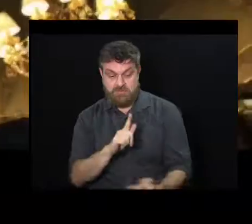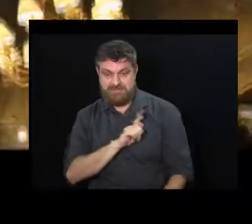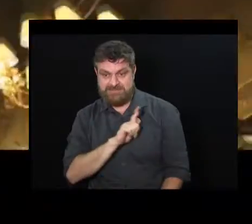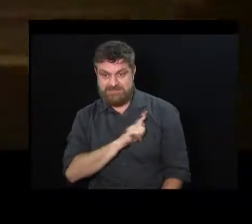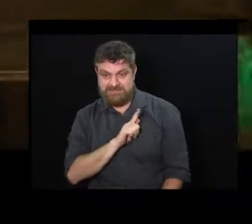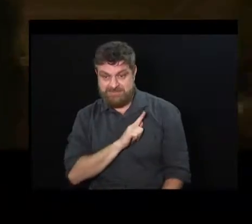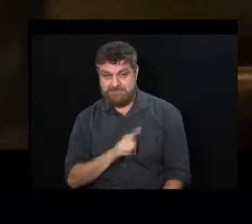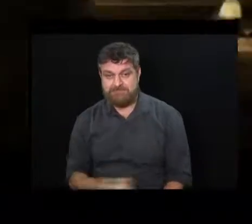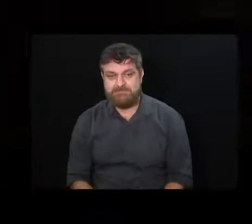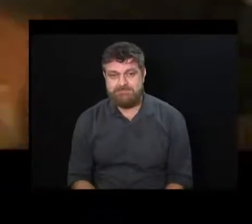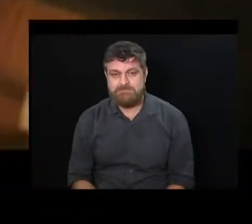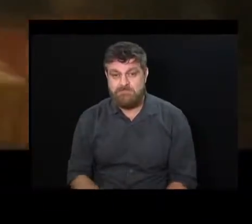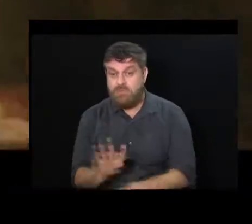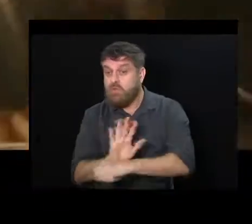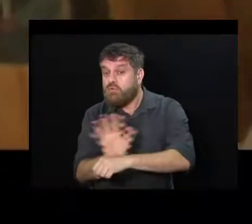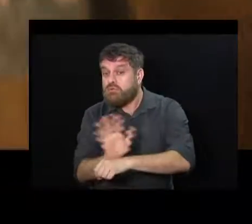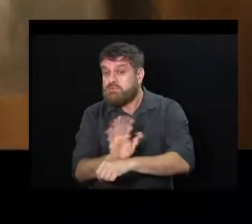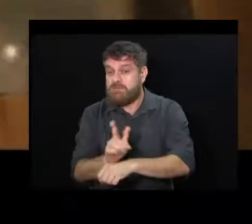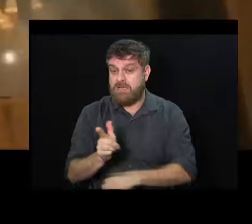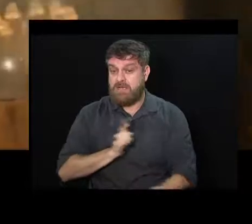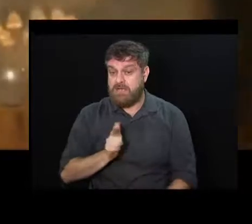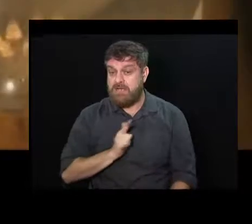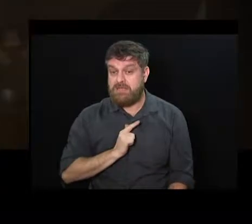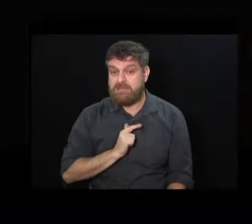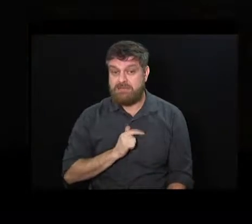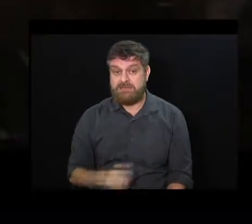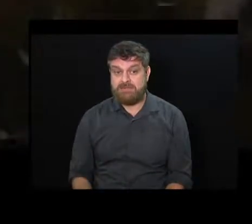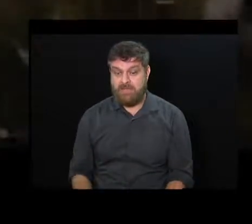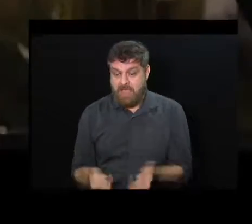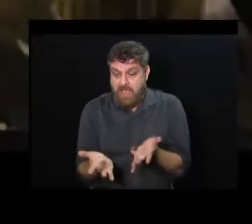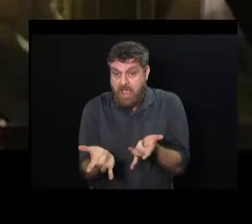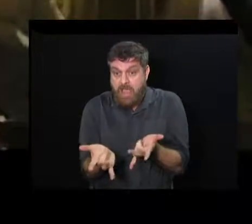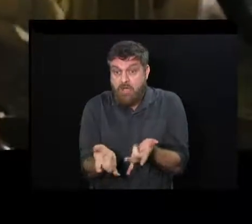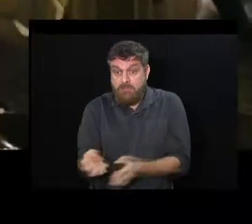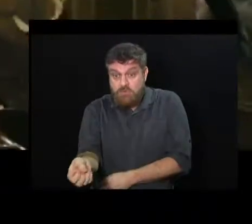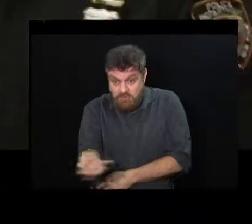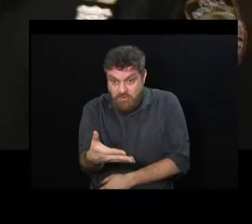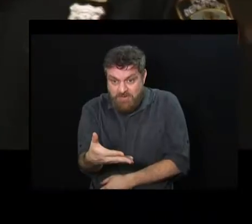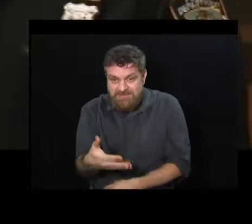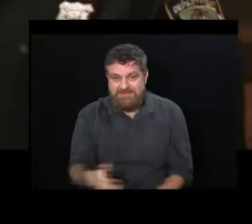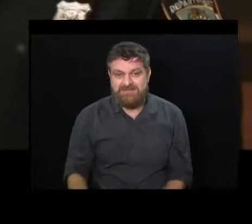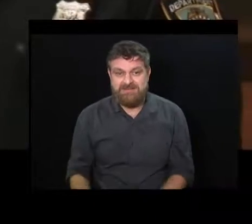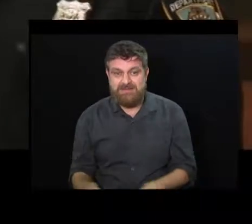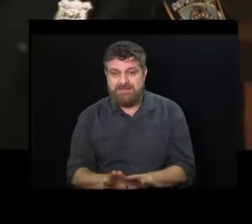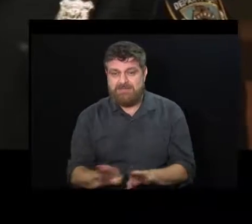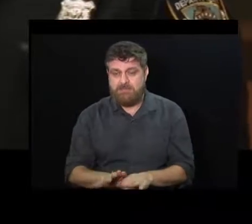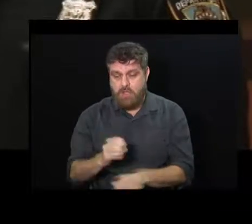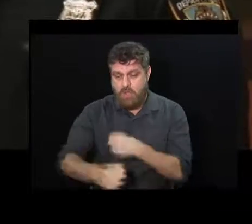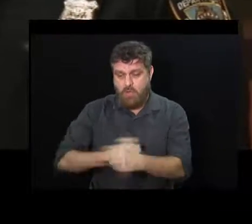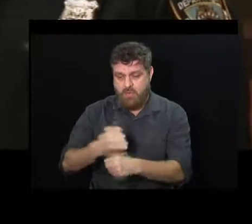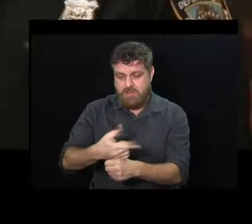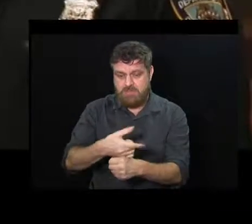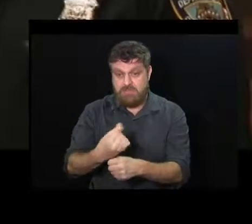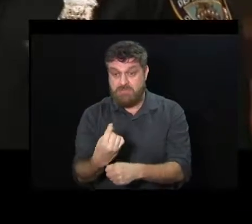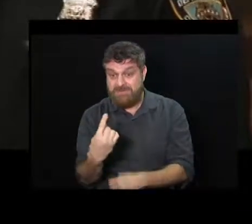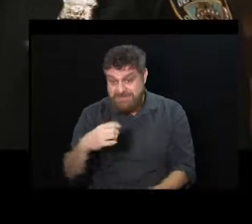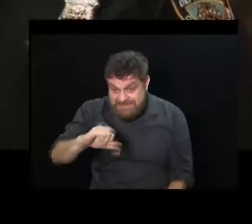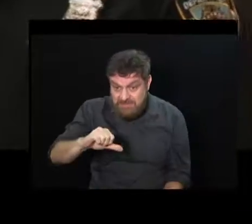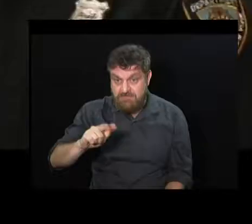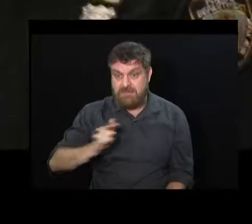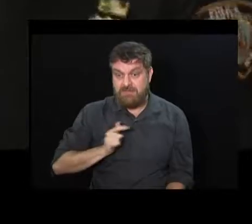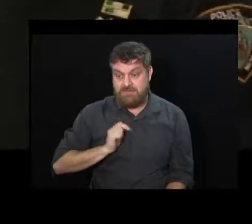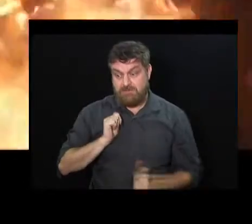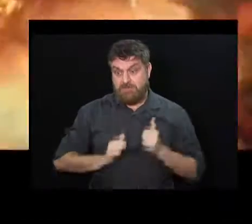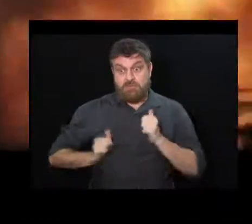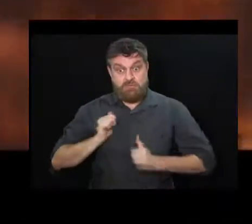Princesa. Nas telinhas do cinema tem a estreia do novo filme do Homem-Aranha. A versão 2019 vem com muito